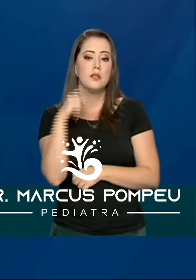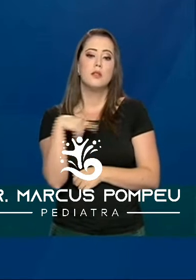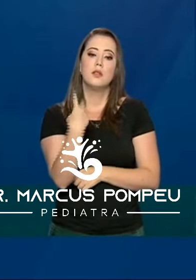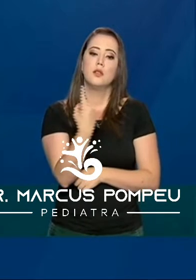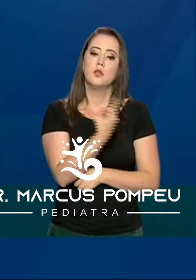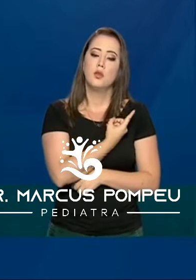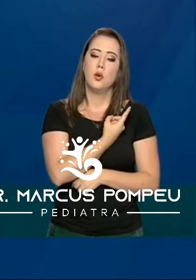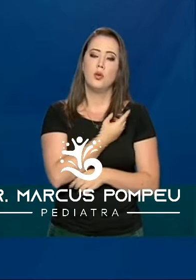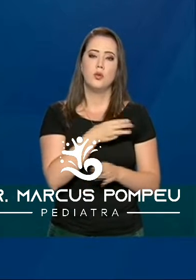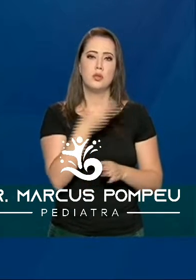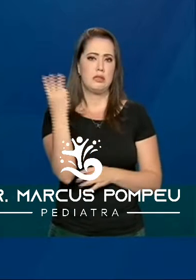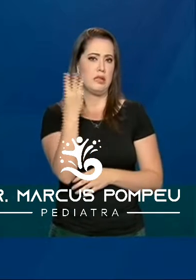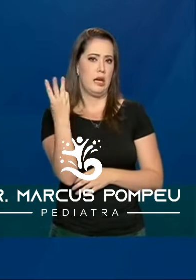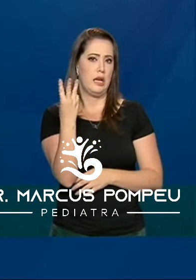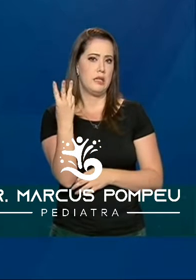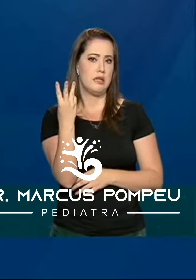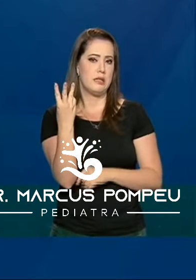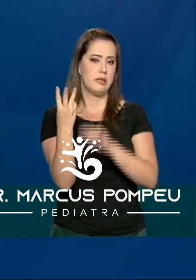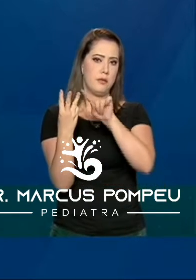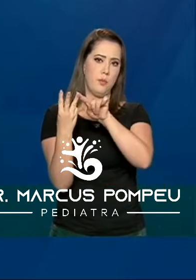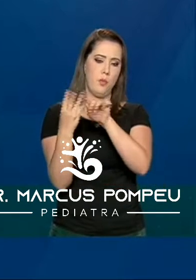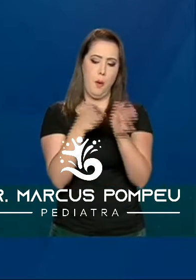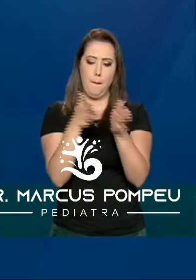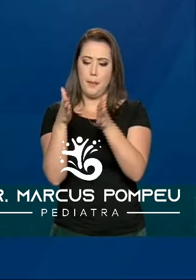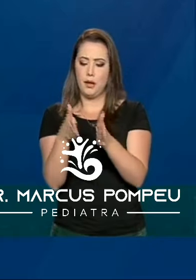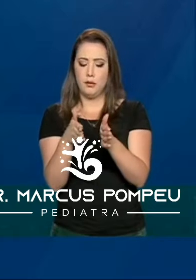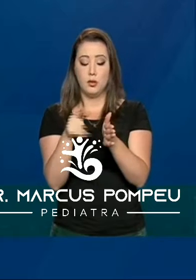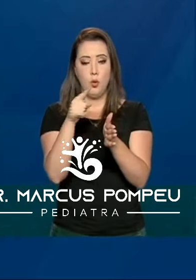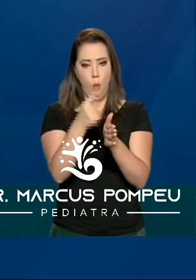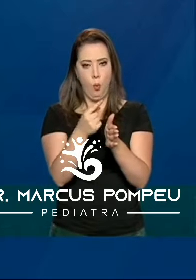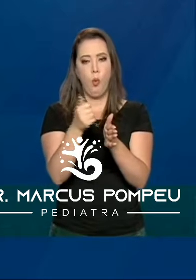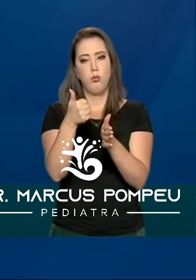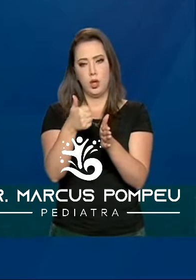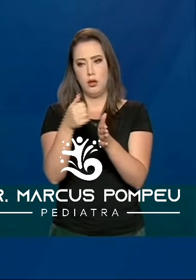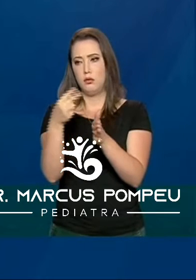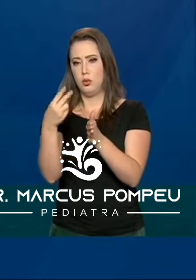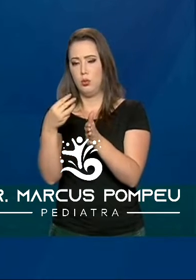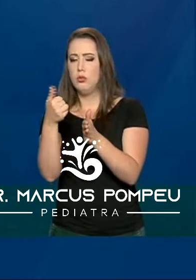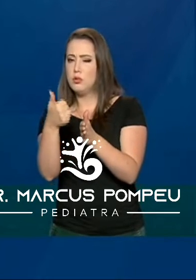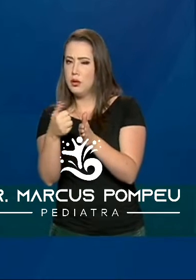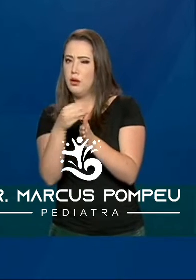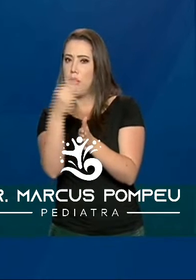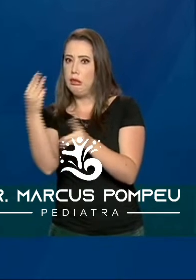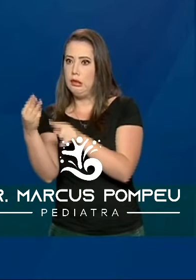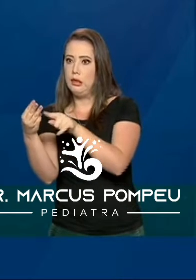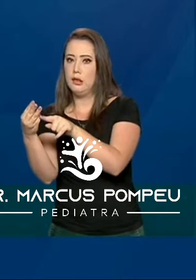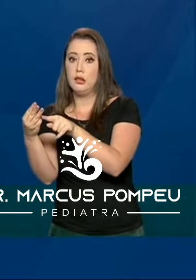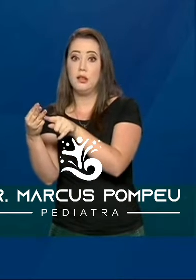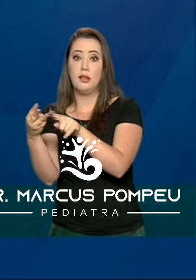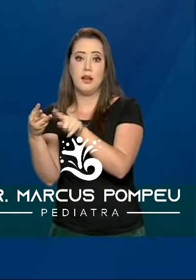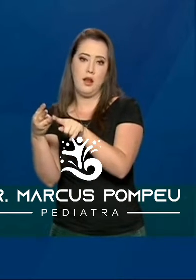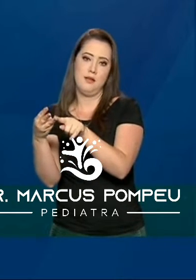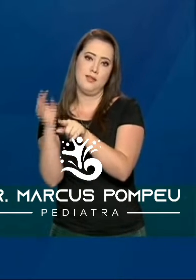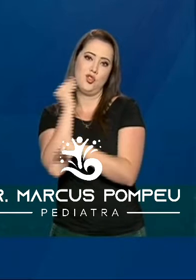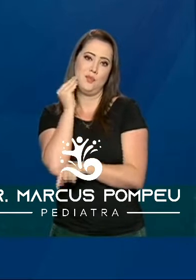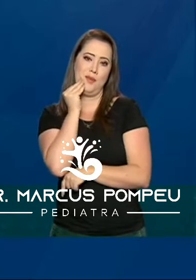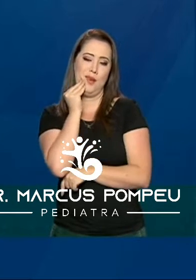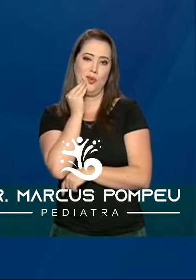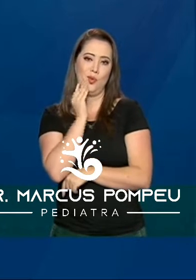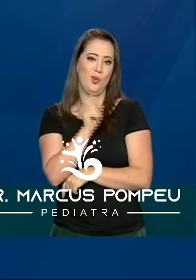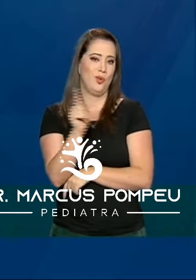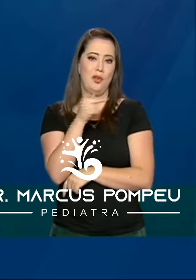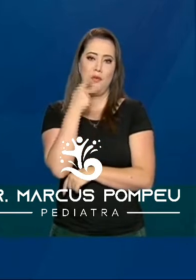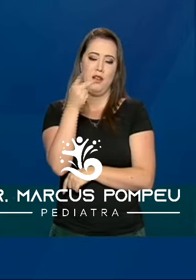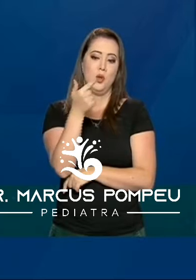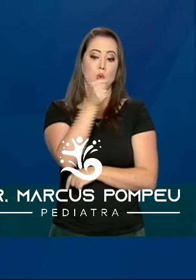classe 3 de experimentação ainda. O pessoal da indústria farmacêutica pode confirmar isso para vocês. Nós não estamos falando